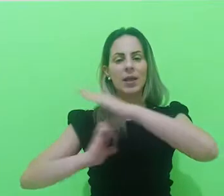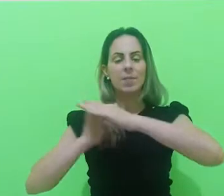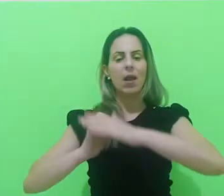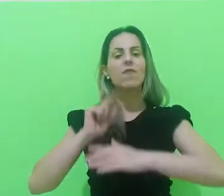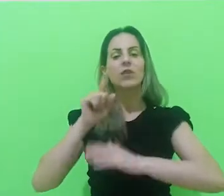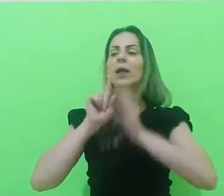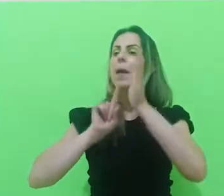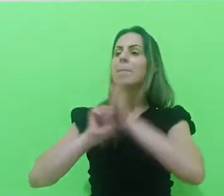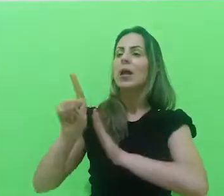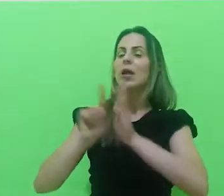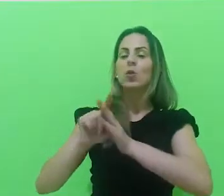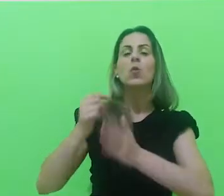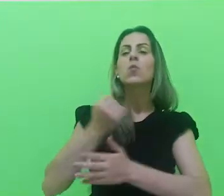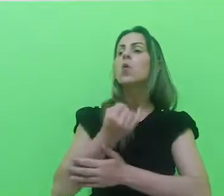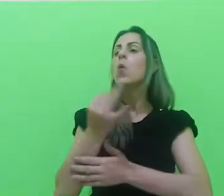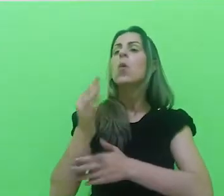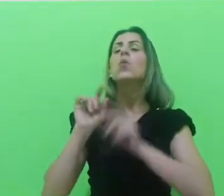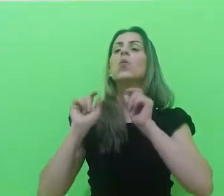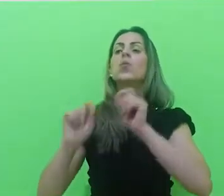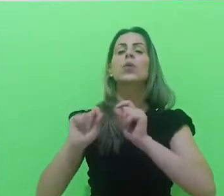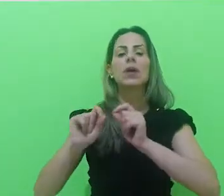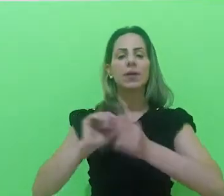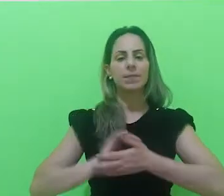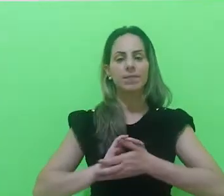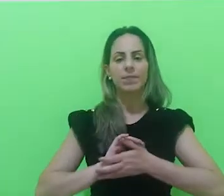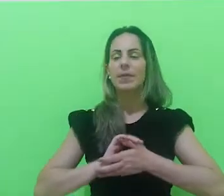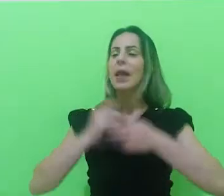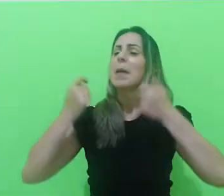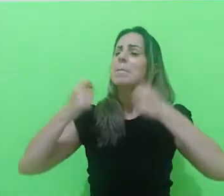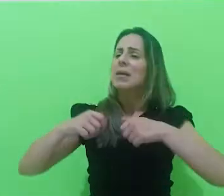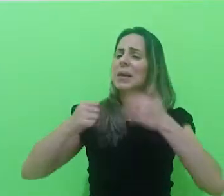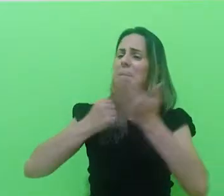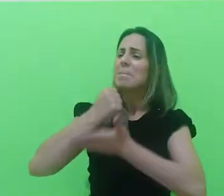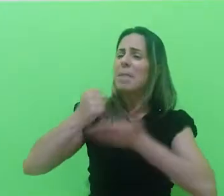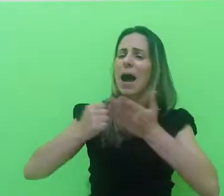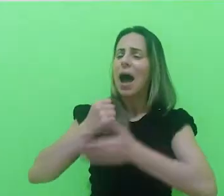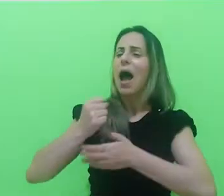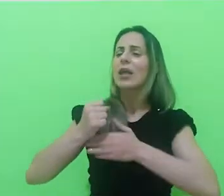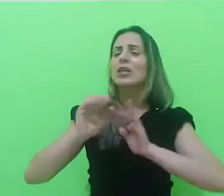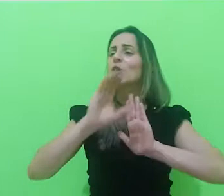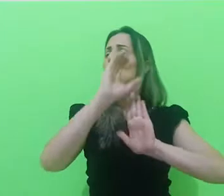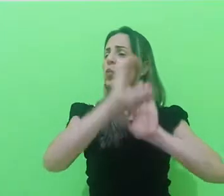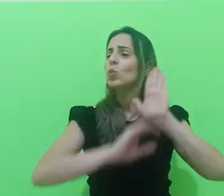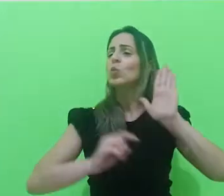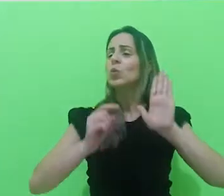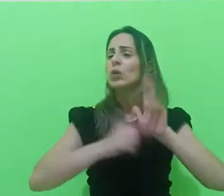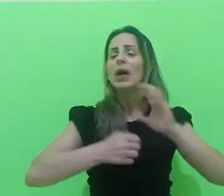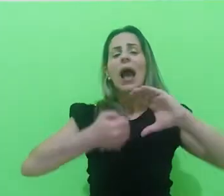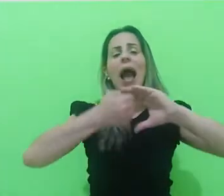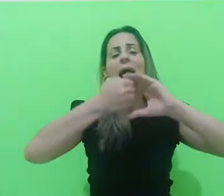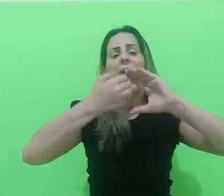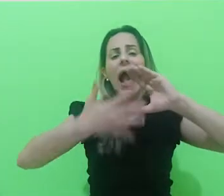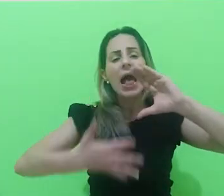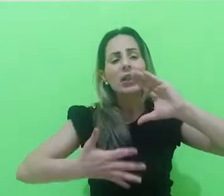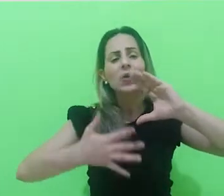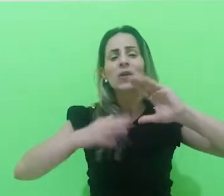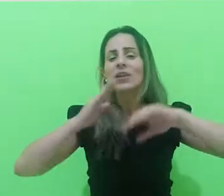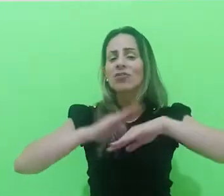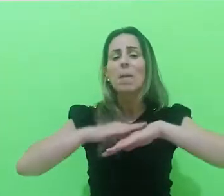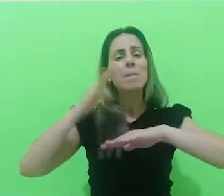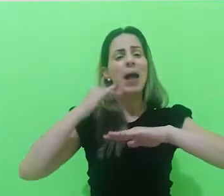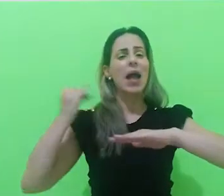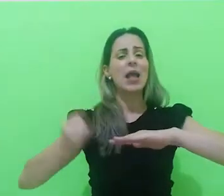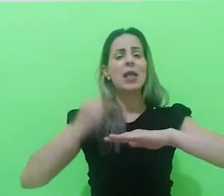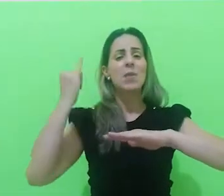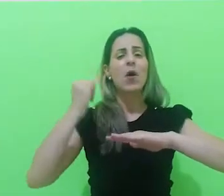você já pergunta quais são ali, o que precisa de básico dentro do seu currículo, quais são as características mais importantes para